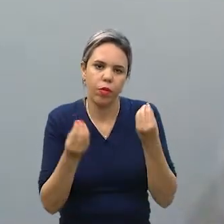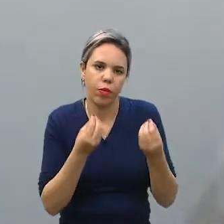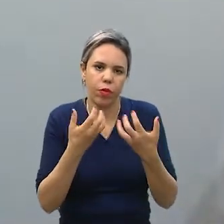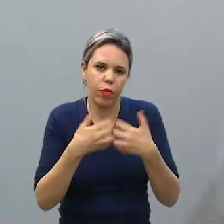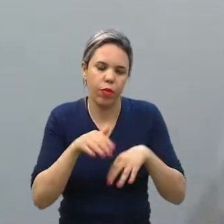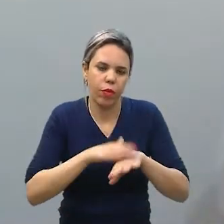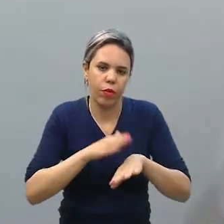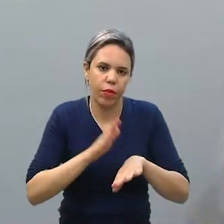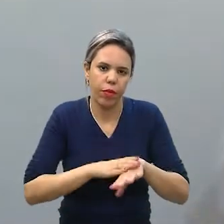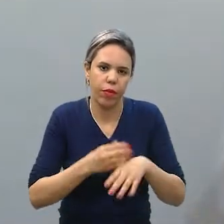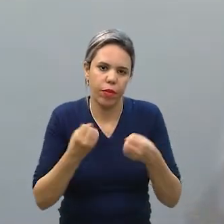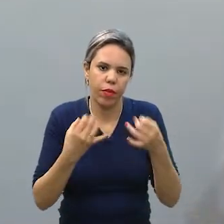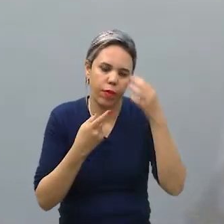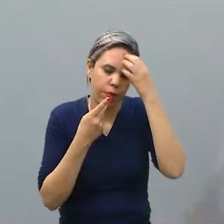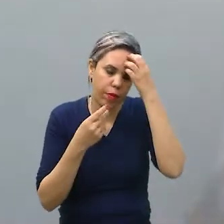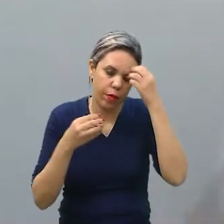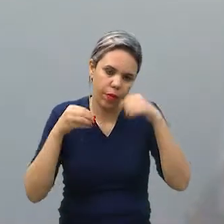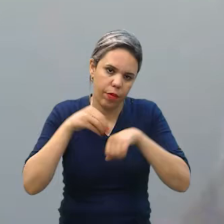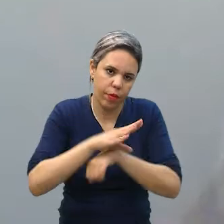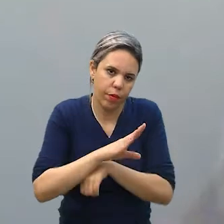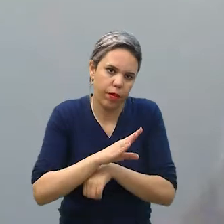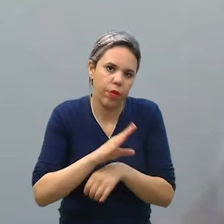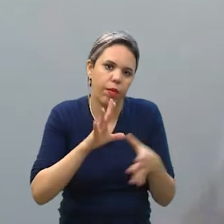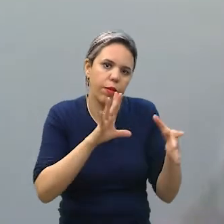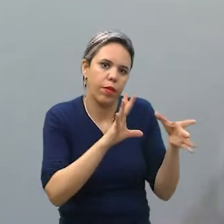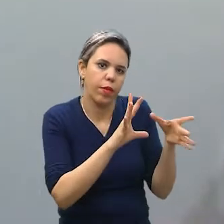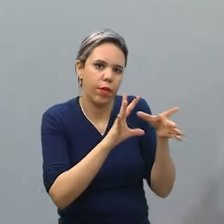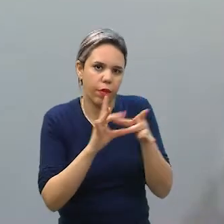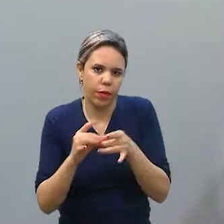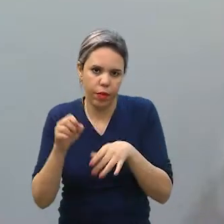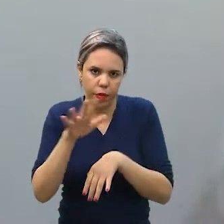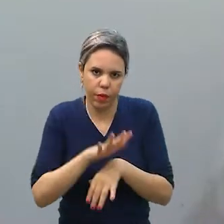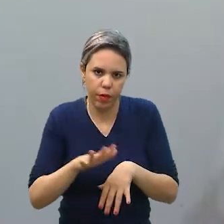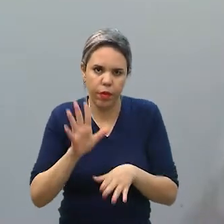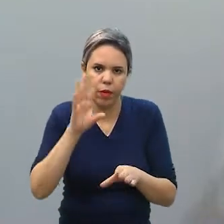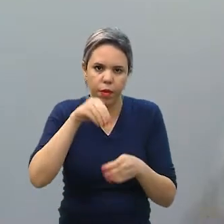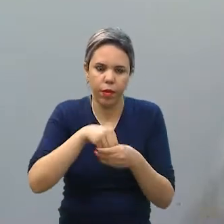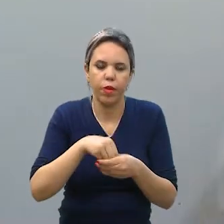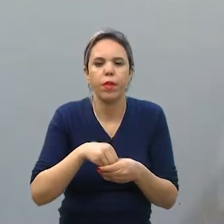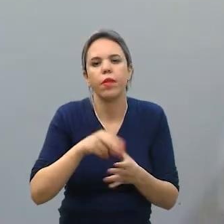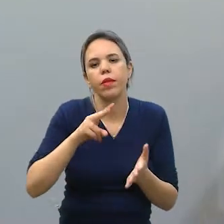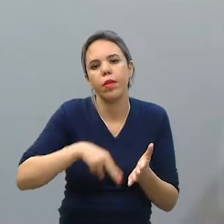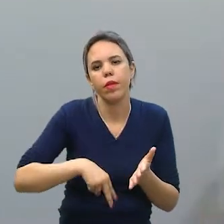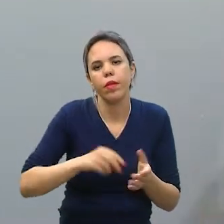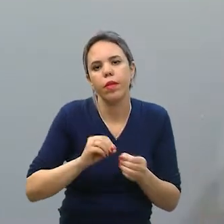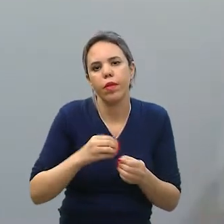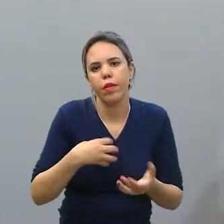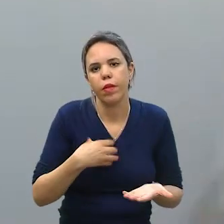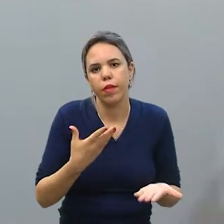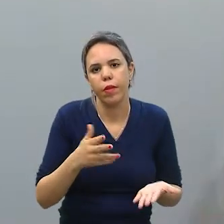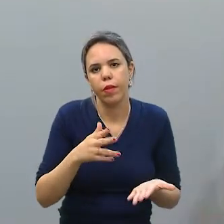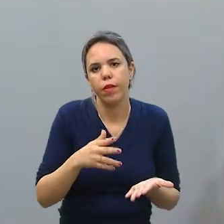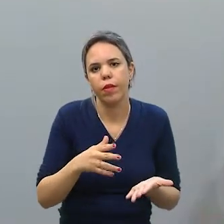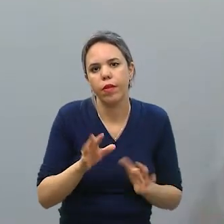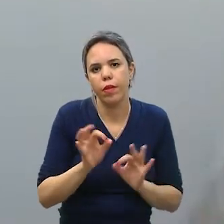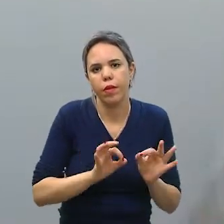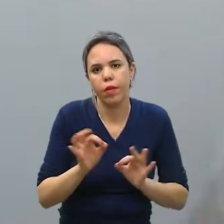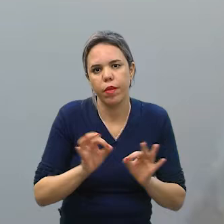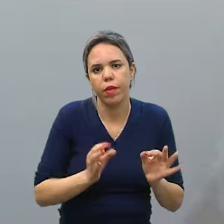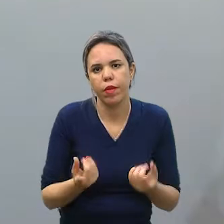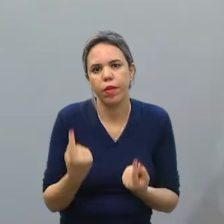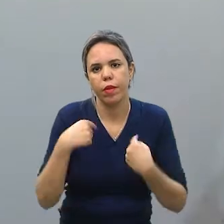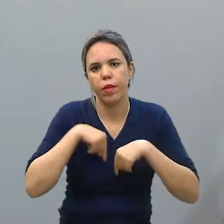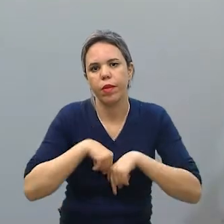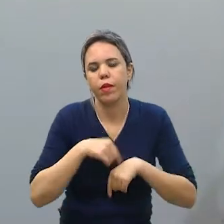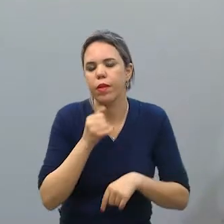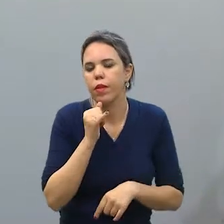aquele autor está trazendo o contexto geral para dentro da obra, né? De que forma essa obra se organiza